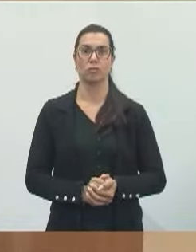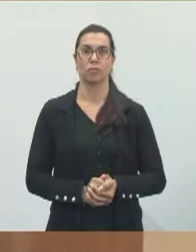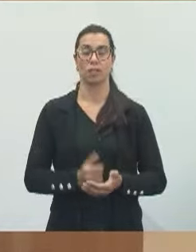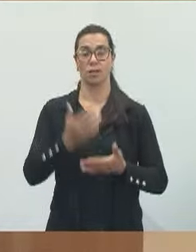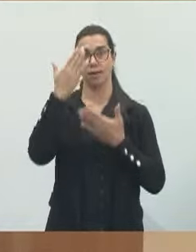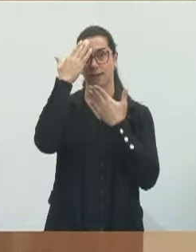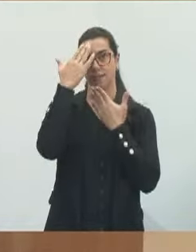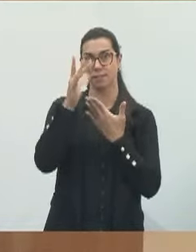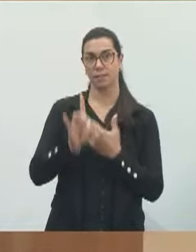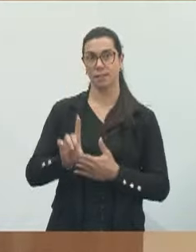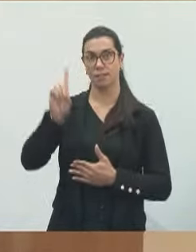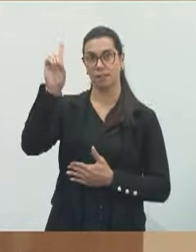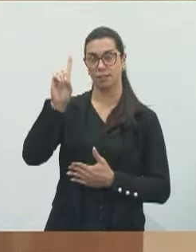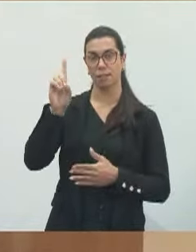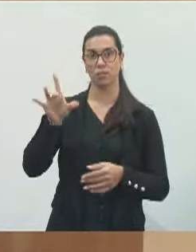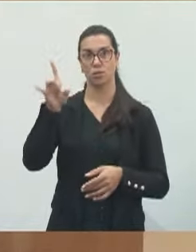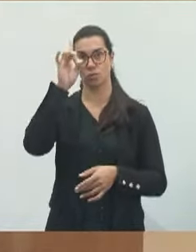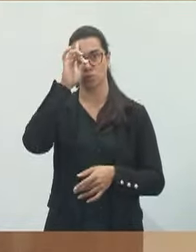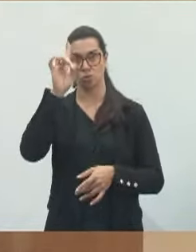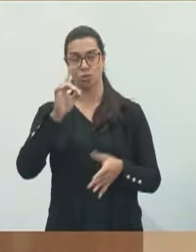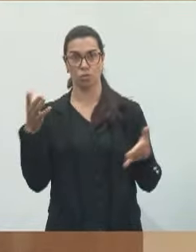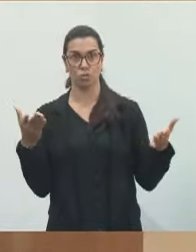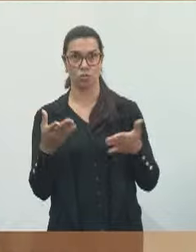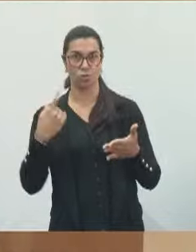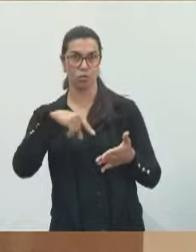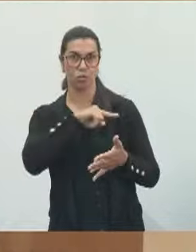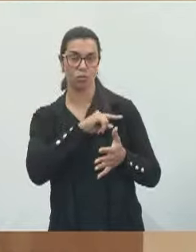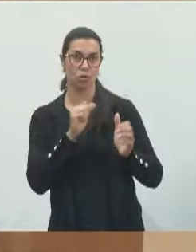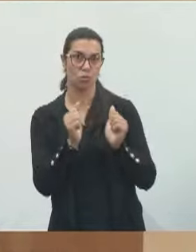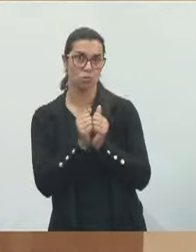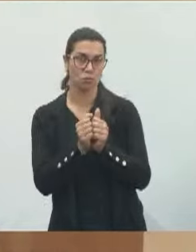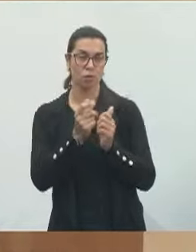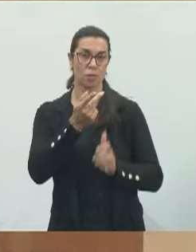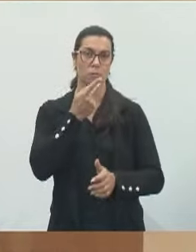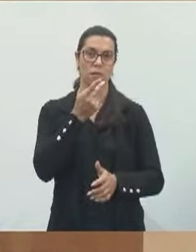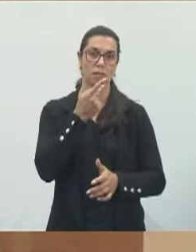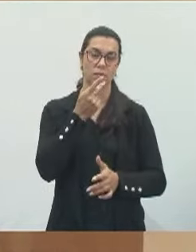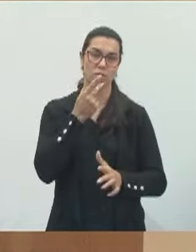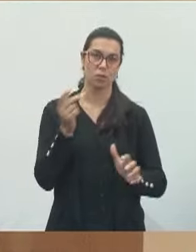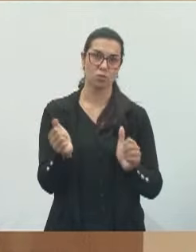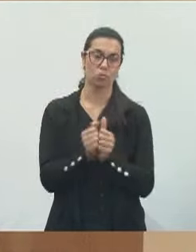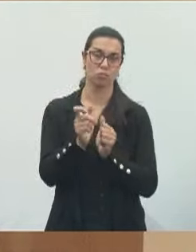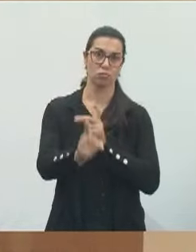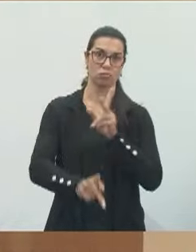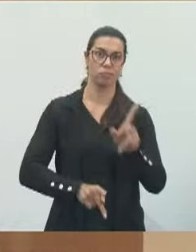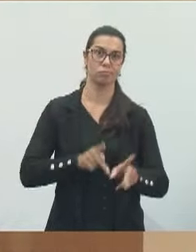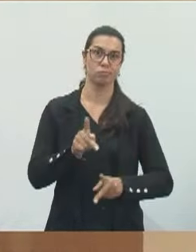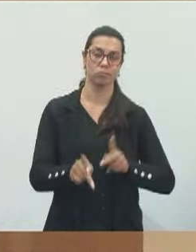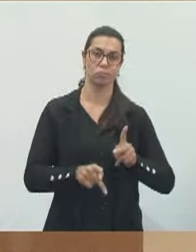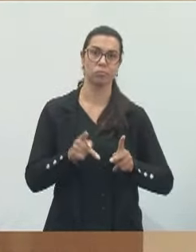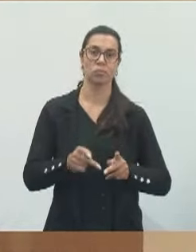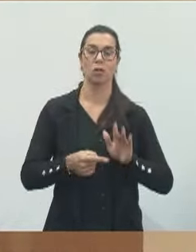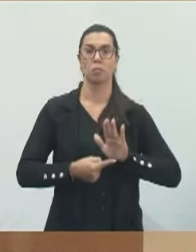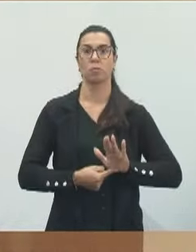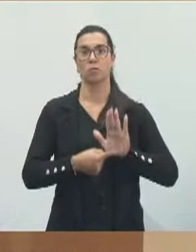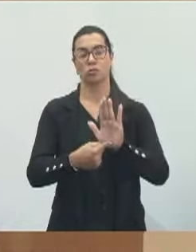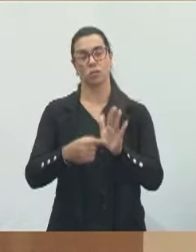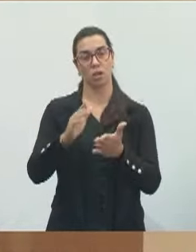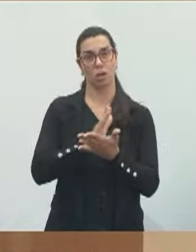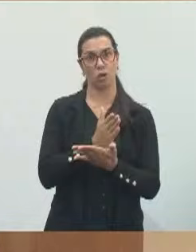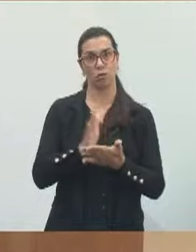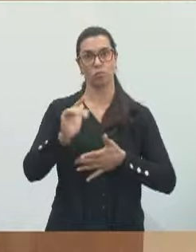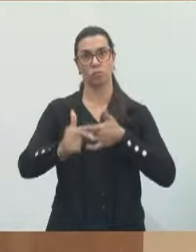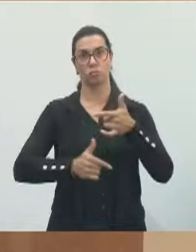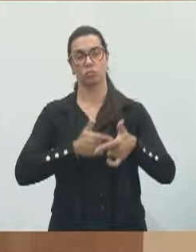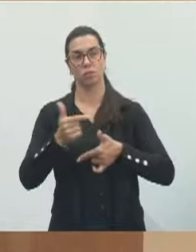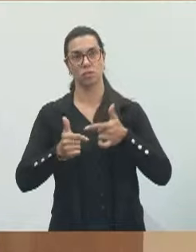e agradecer a Deus por mais o dia de hoje de estarmos aqui para falar com o nosso povo, nossa população, apresentar alguns trabalhos nossos